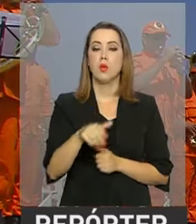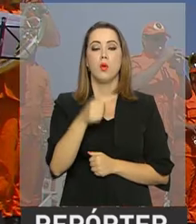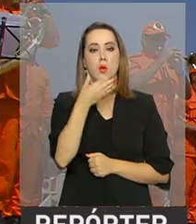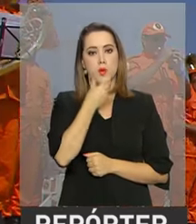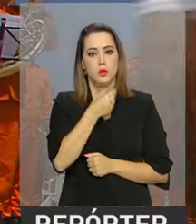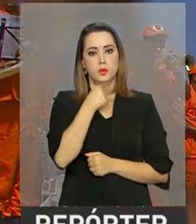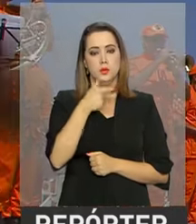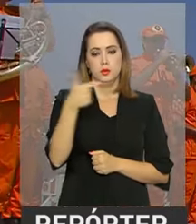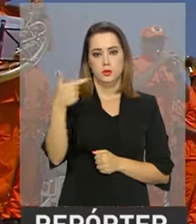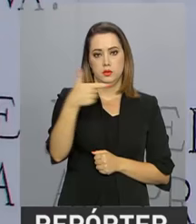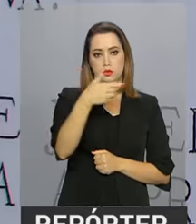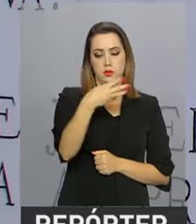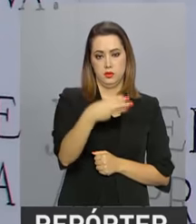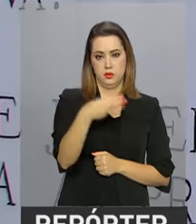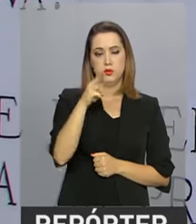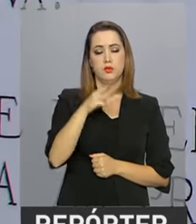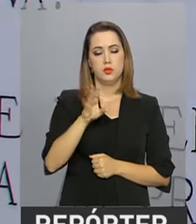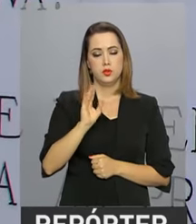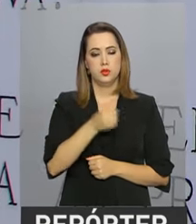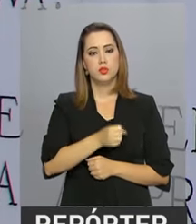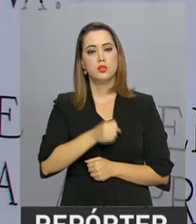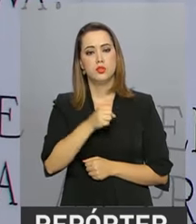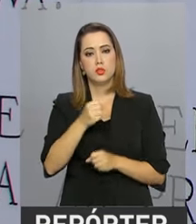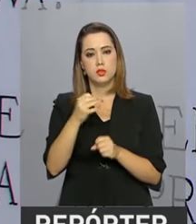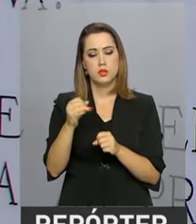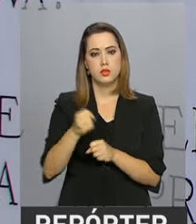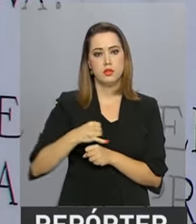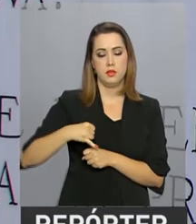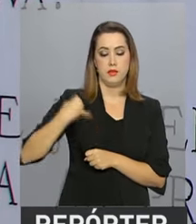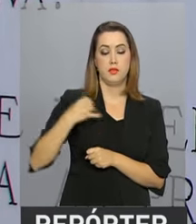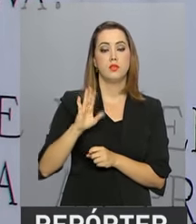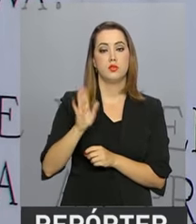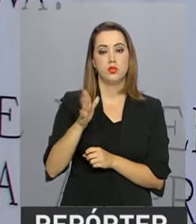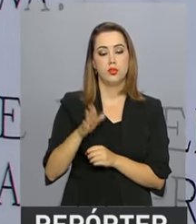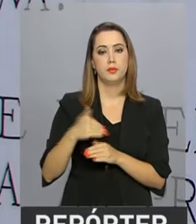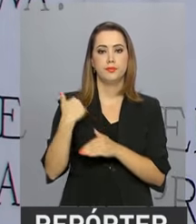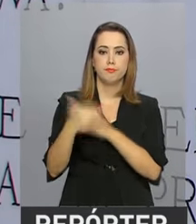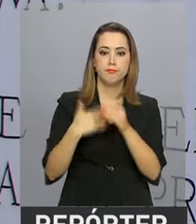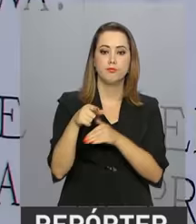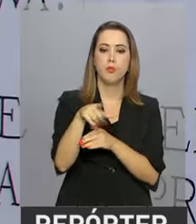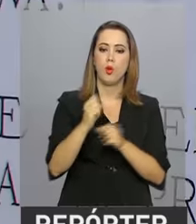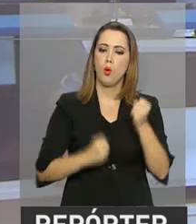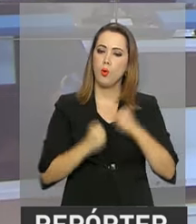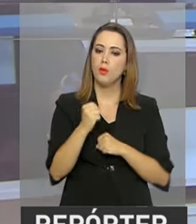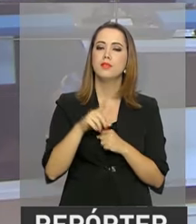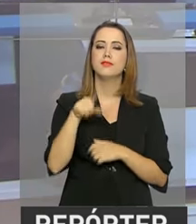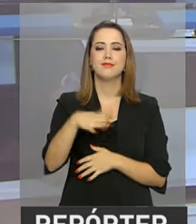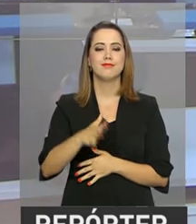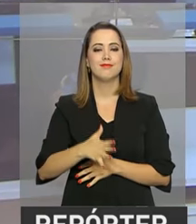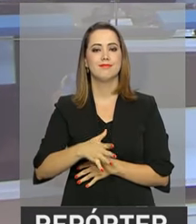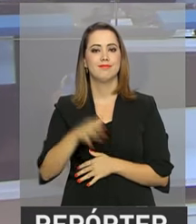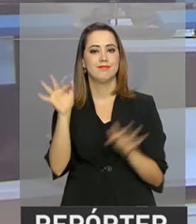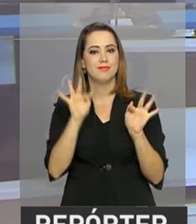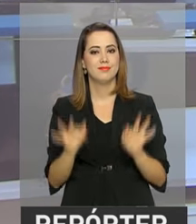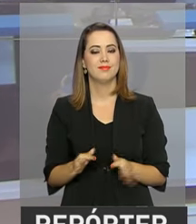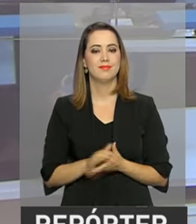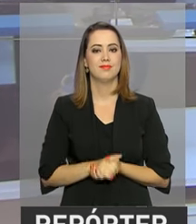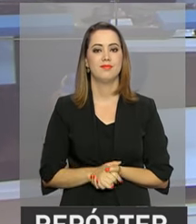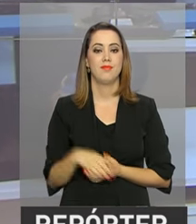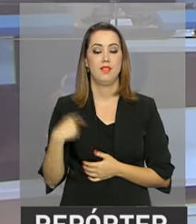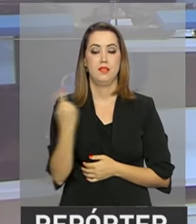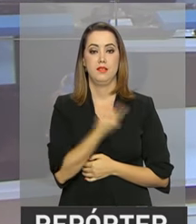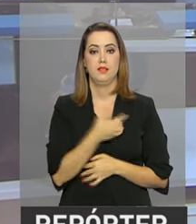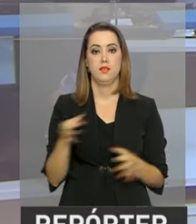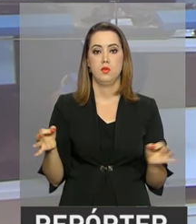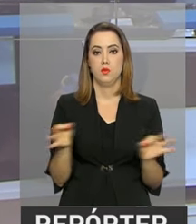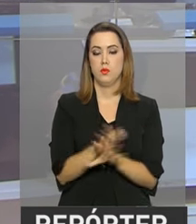há 23 anos. Em amor à pátria, a gente faz tudo. Então, essa corrida, para mim, é uma satisfação. E nós ficamos por